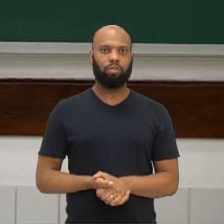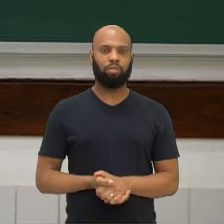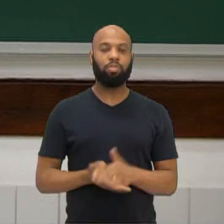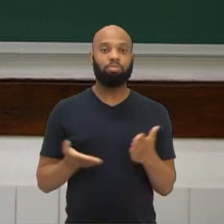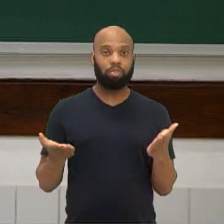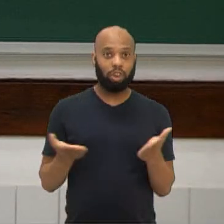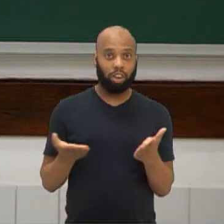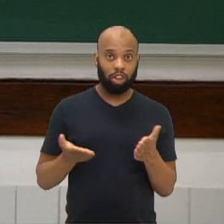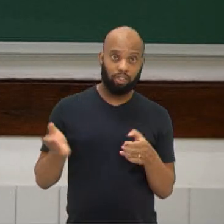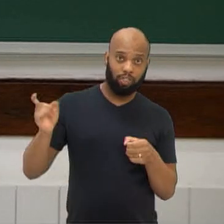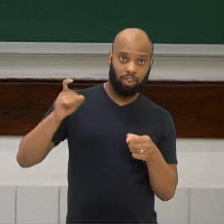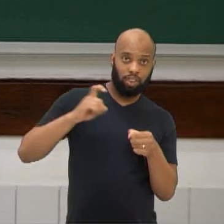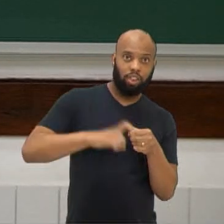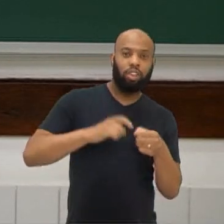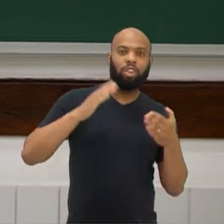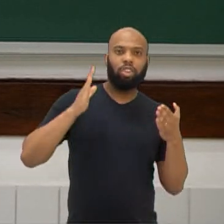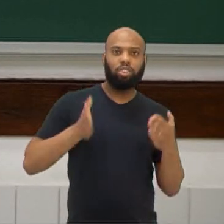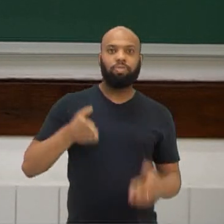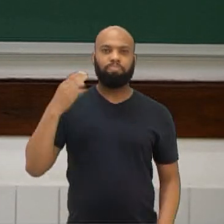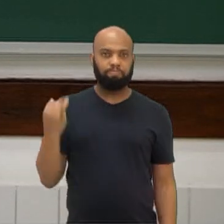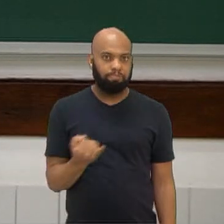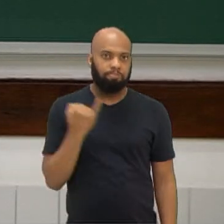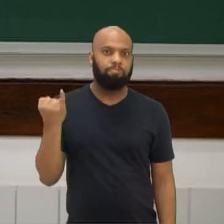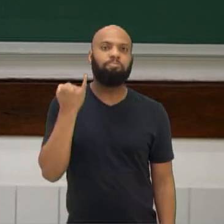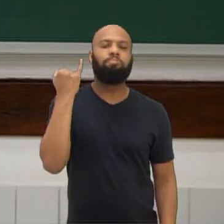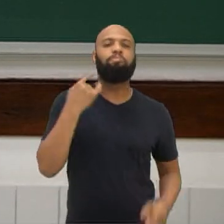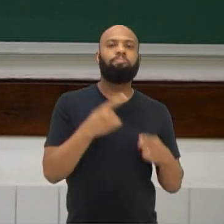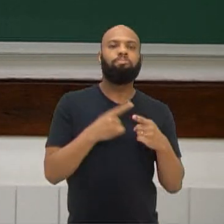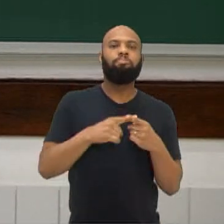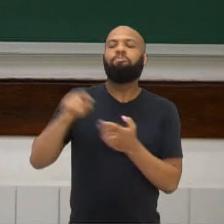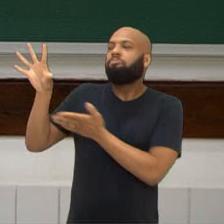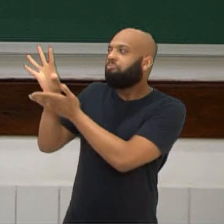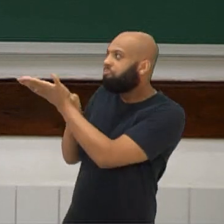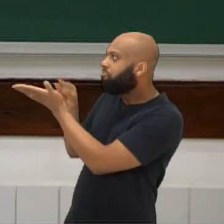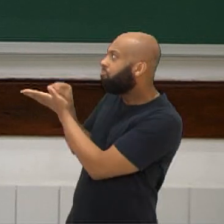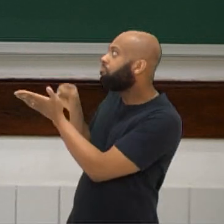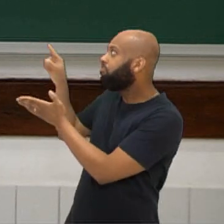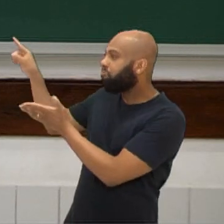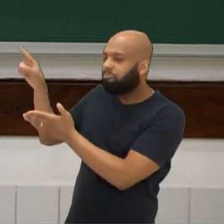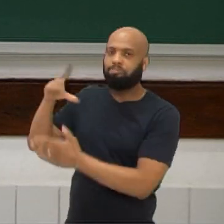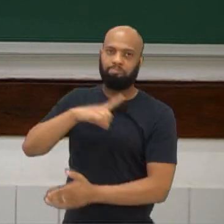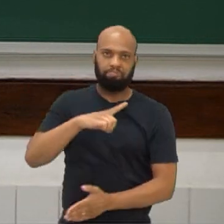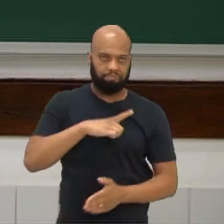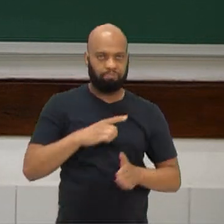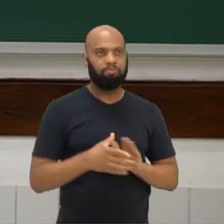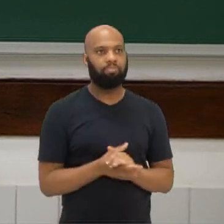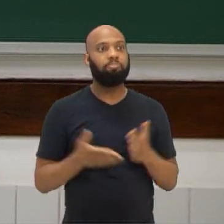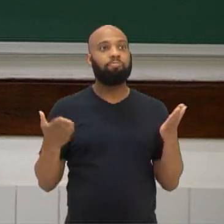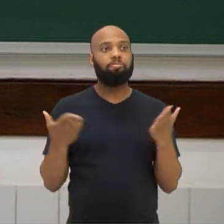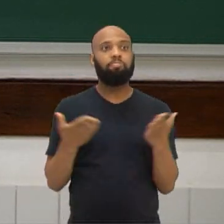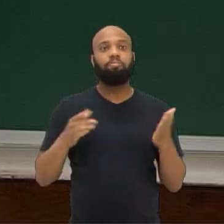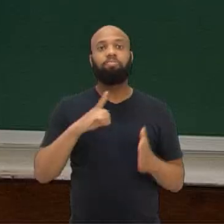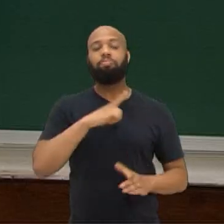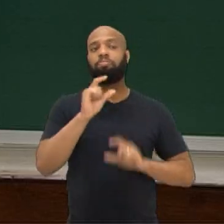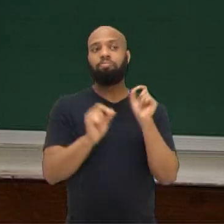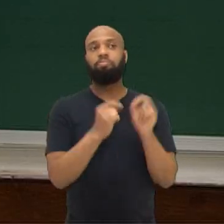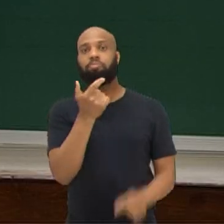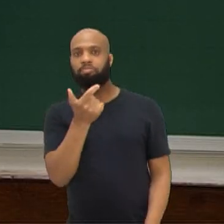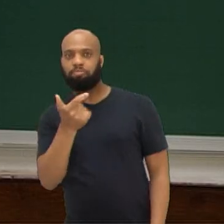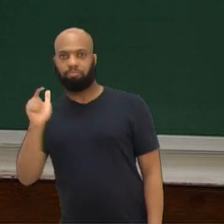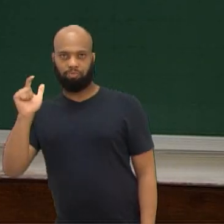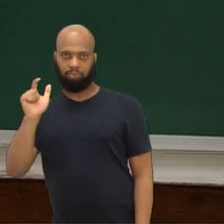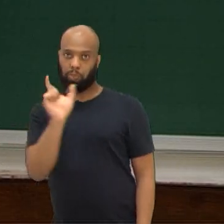Volvemos então aí, importante, lembrem, copiar esses esqueminhas. Agora, vamos observar o